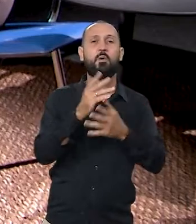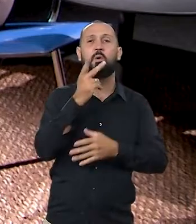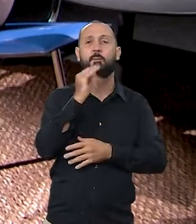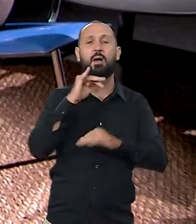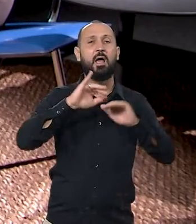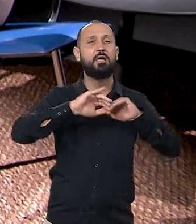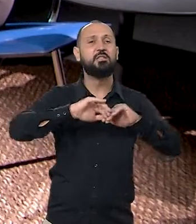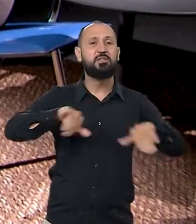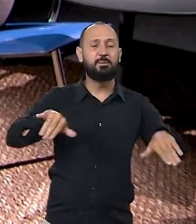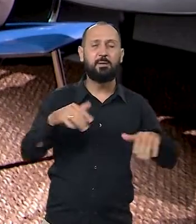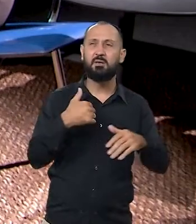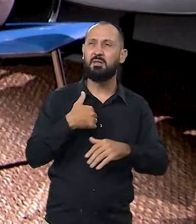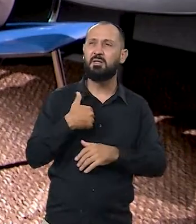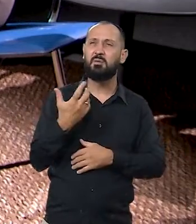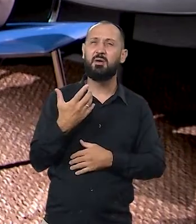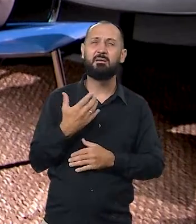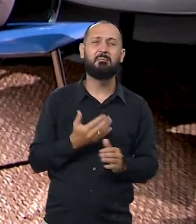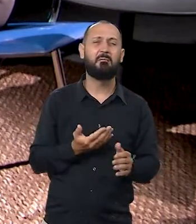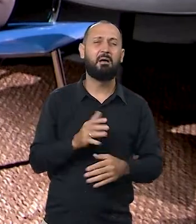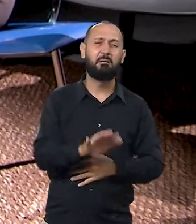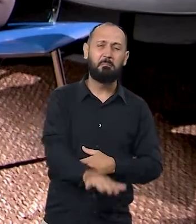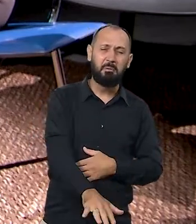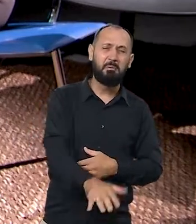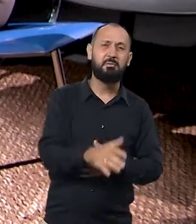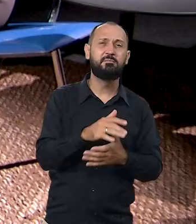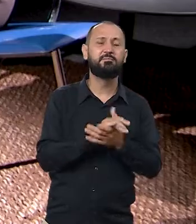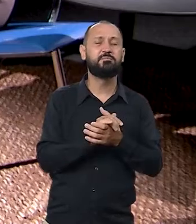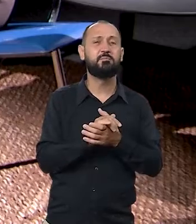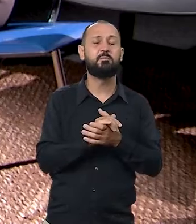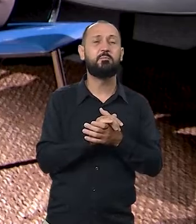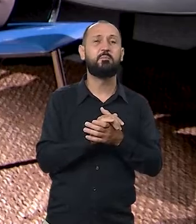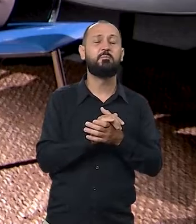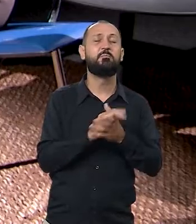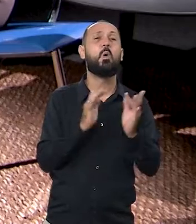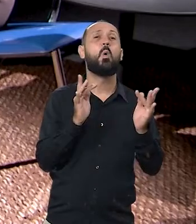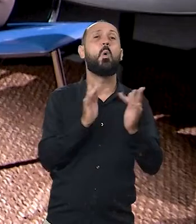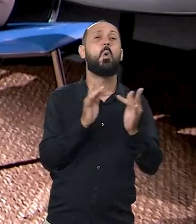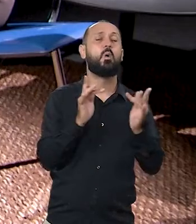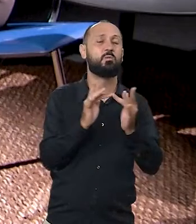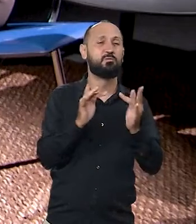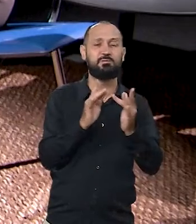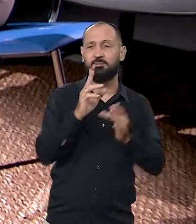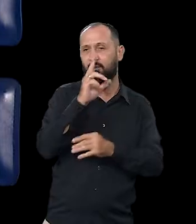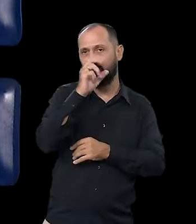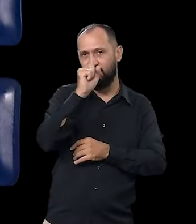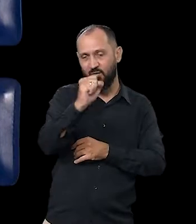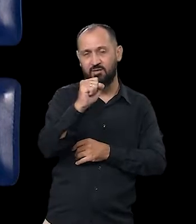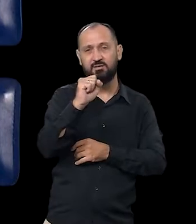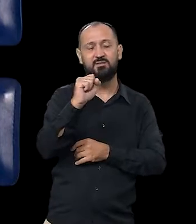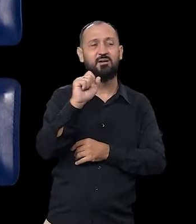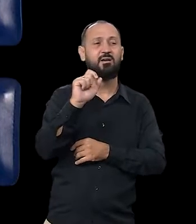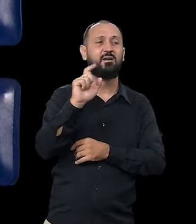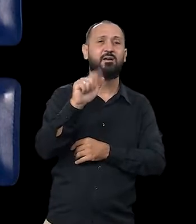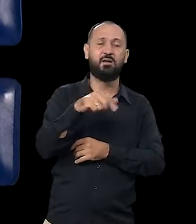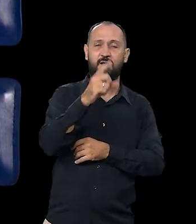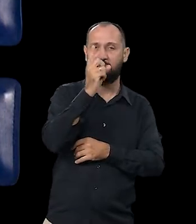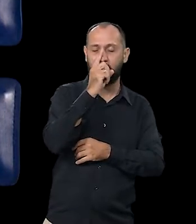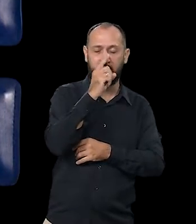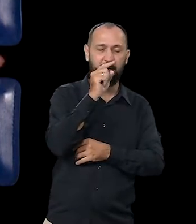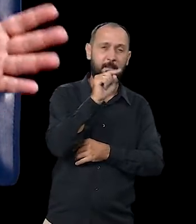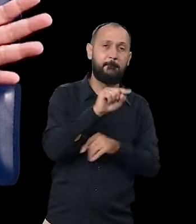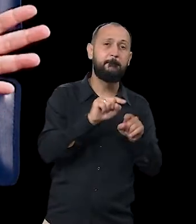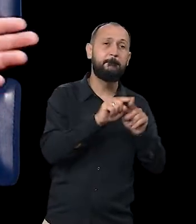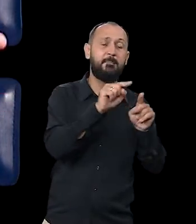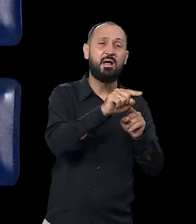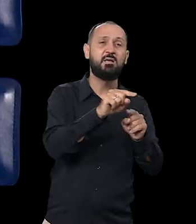o meu pai se separou da minha mãe, eu era muito pequeno. Então, os meus vínculos mais fortes eram com a minha